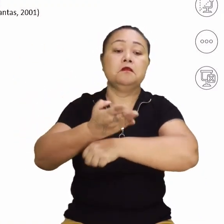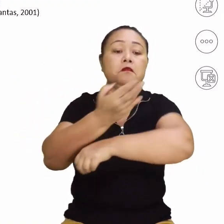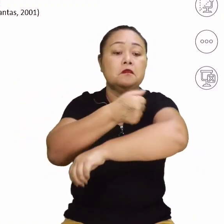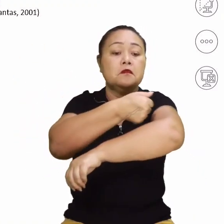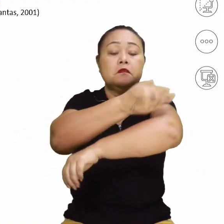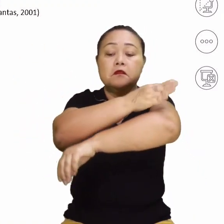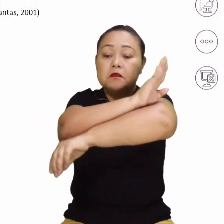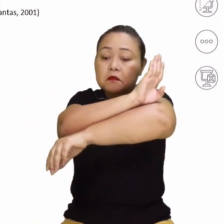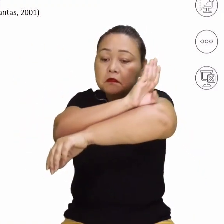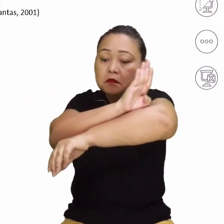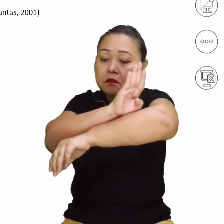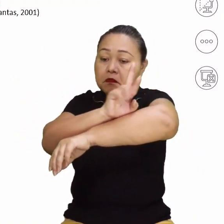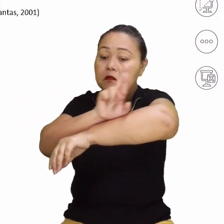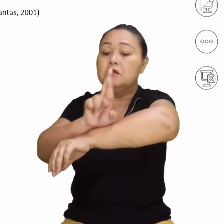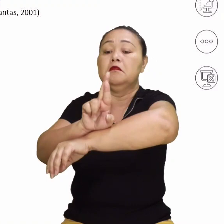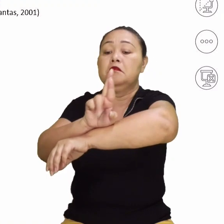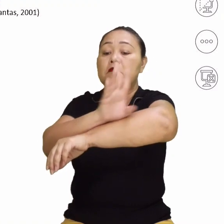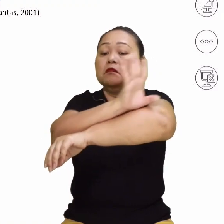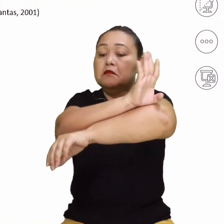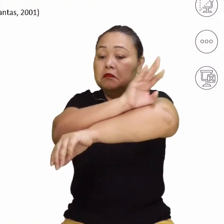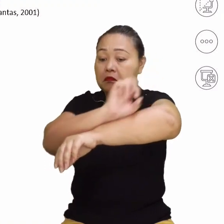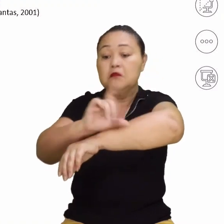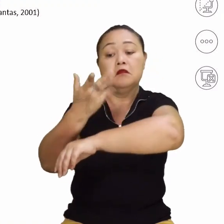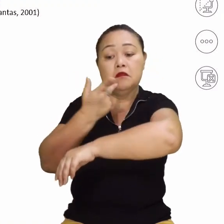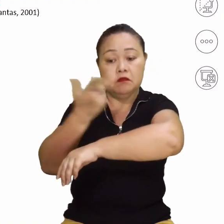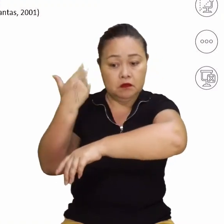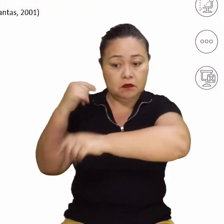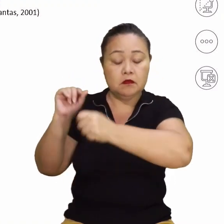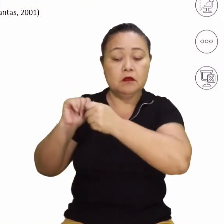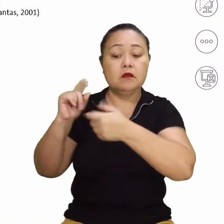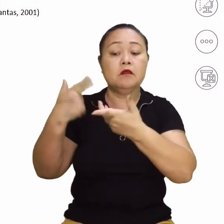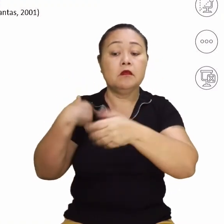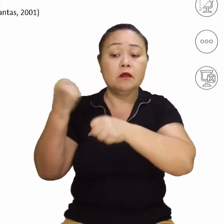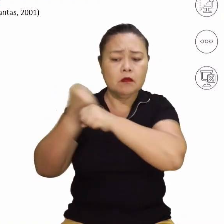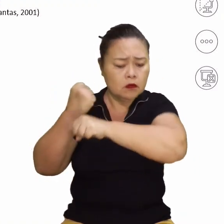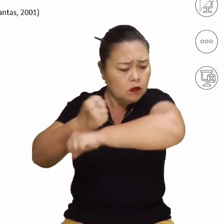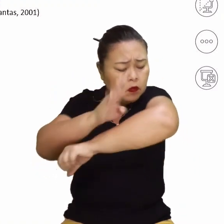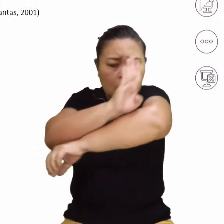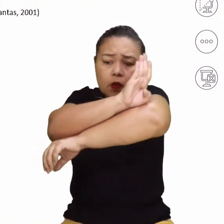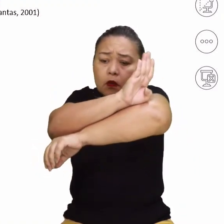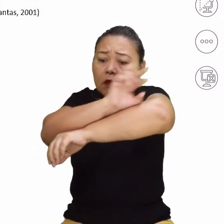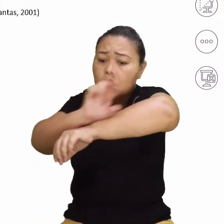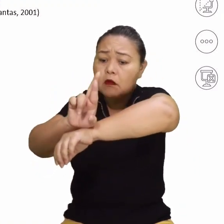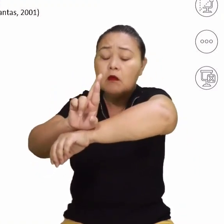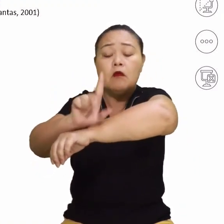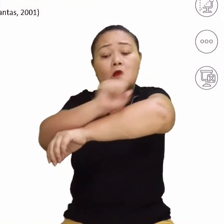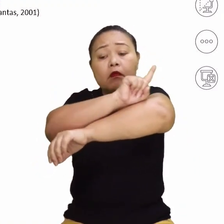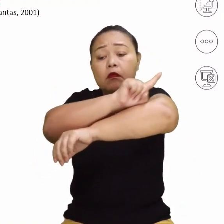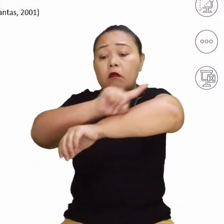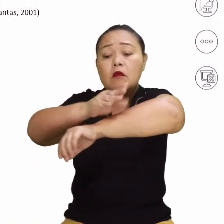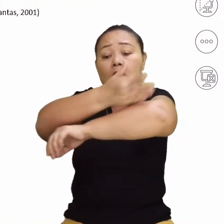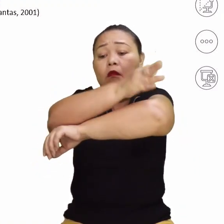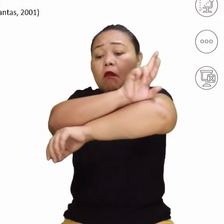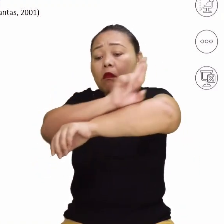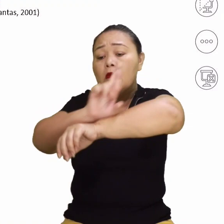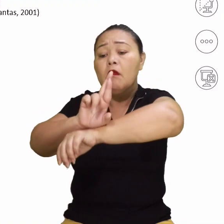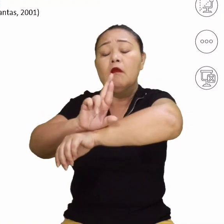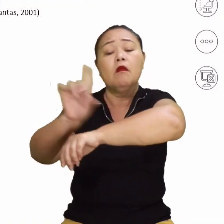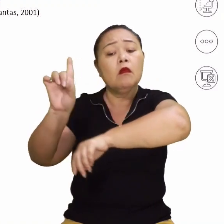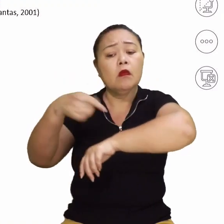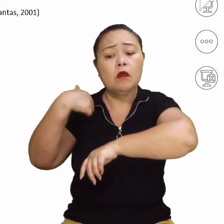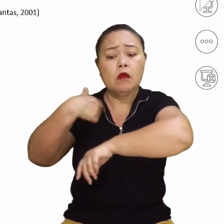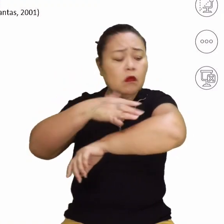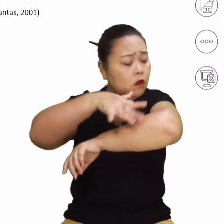rodovia eu falei para vocês em aulas passadas que quando se constrói uma Rodovia é um